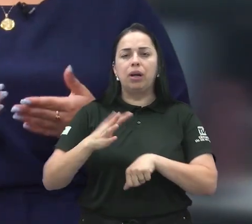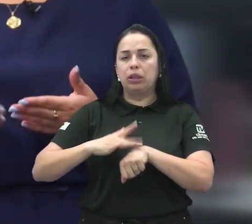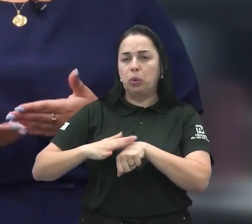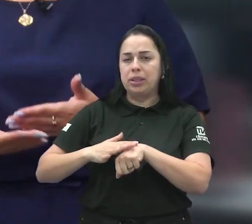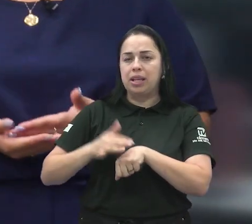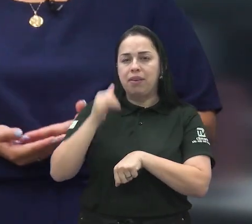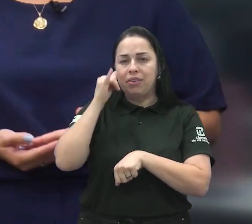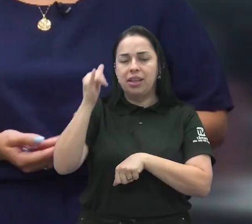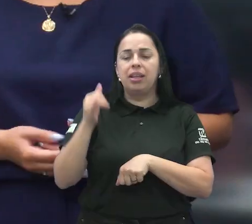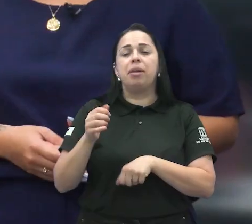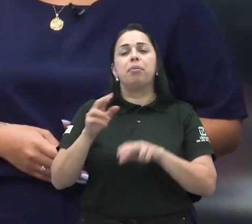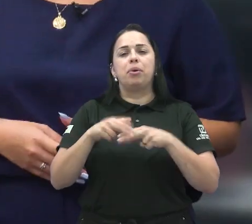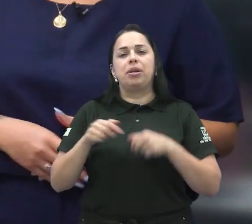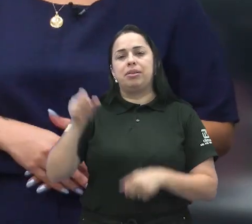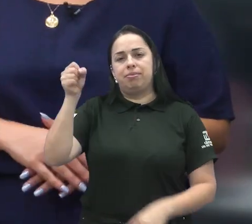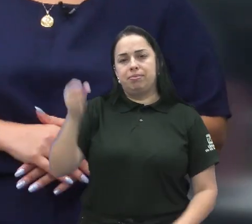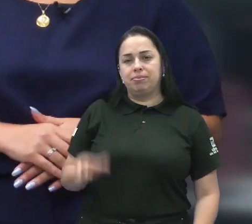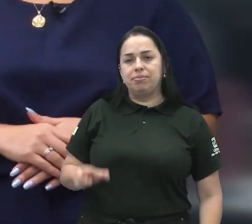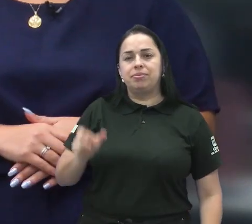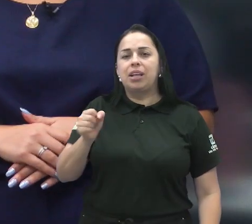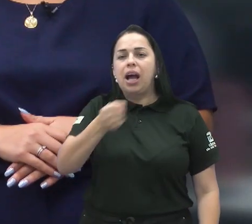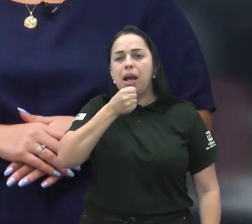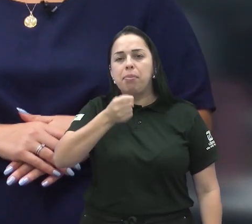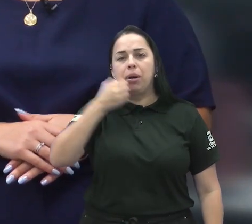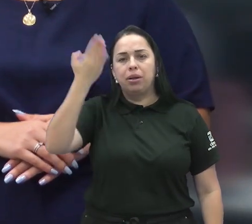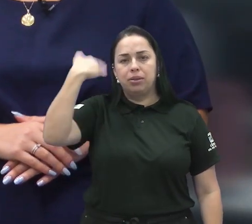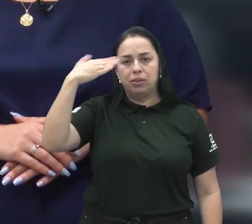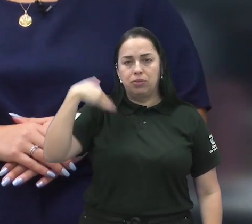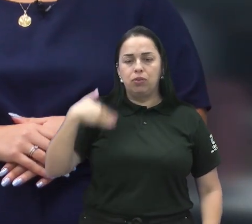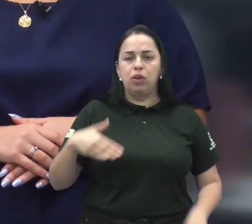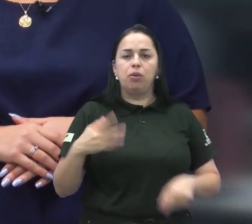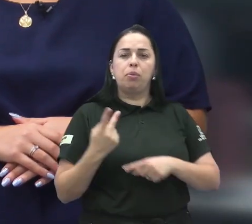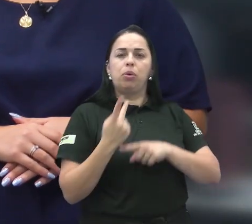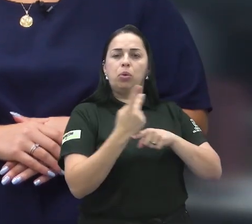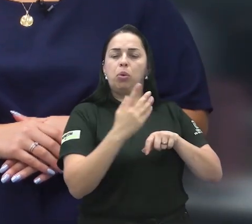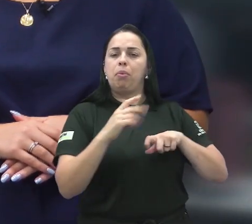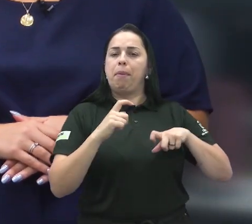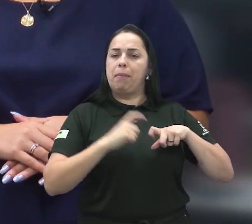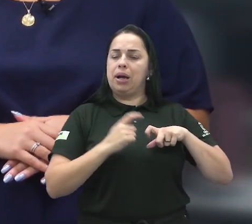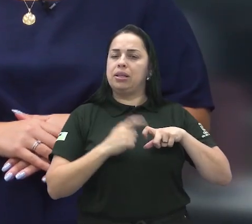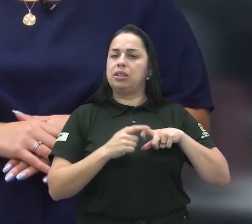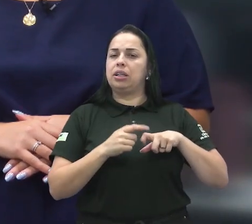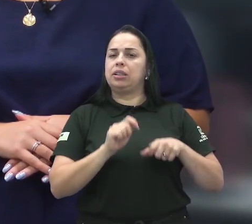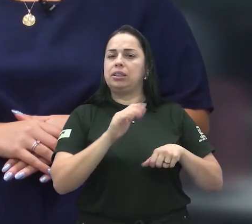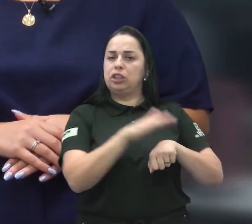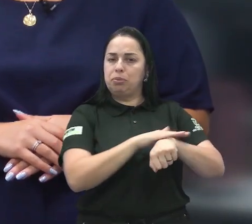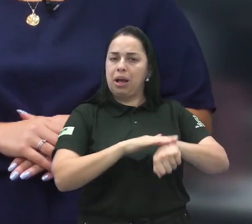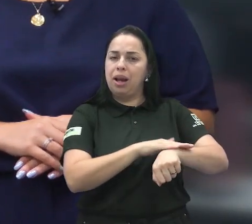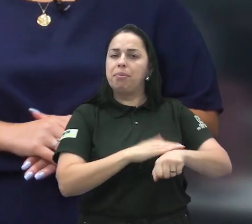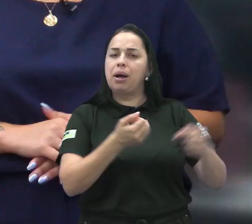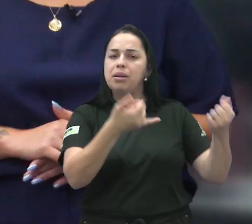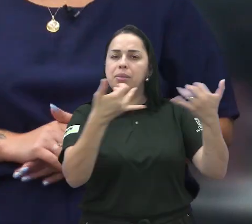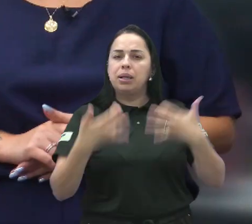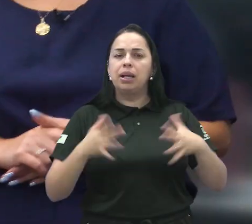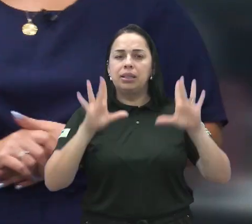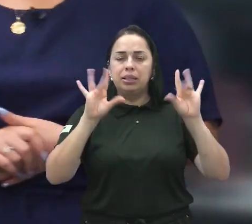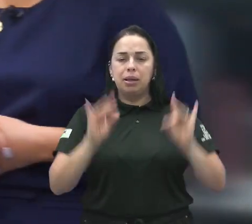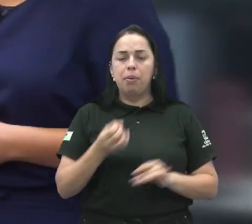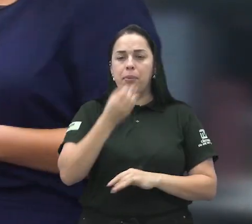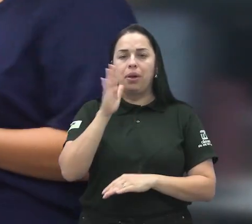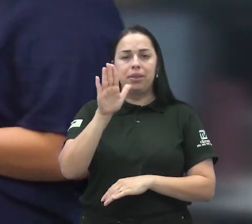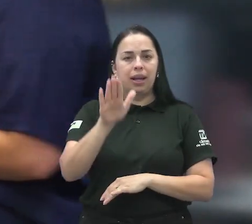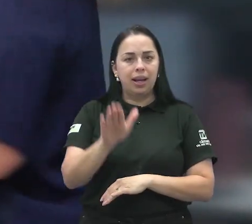evitar problemas de saúde, a repórter Érica Zusa conversa com uma dermatologista e traz mais informações para a